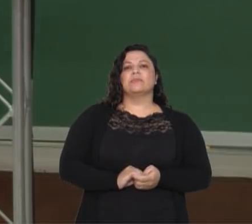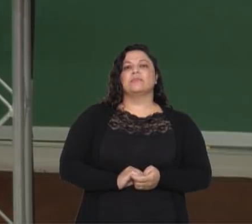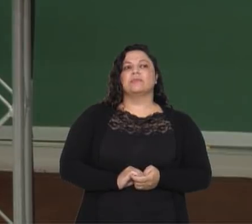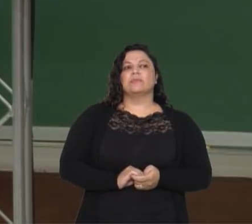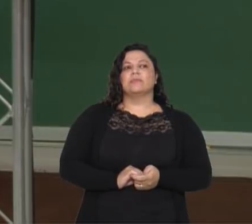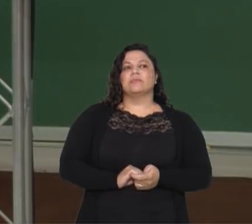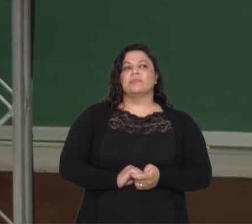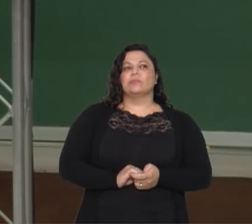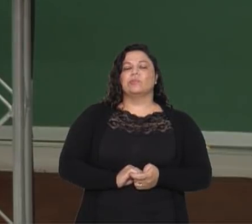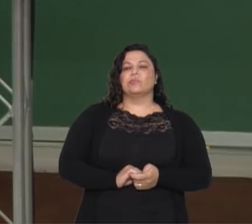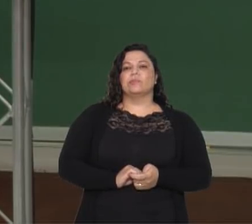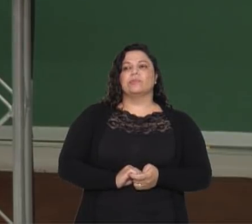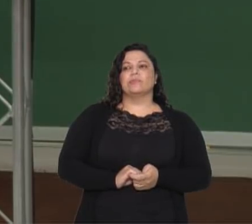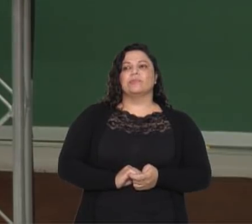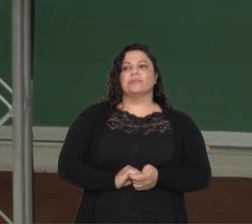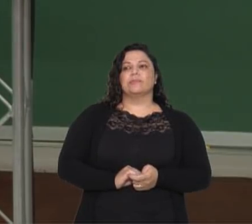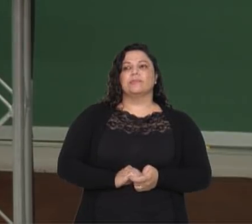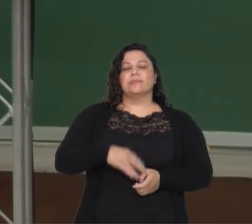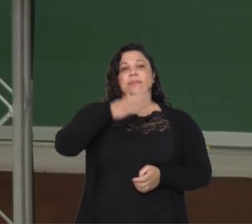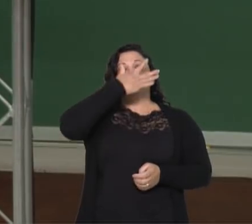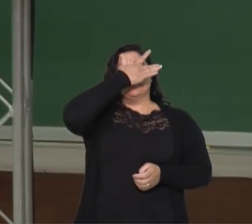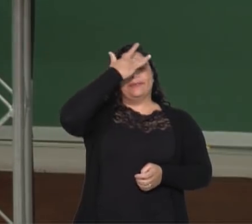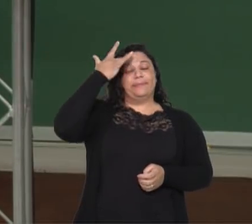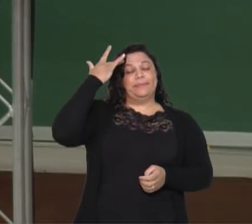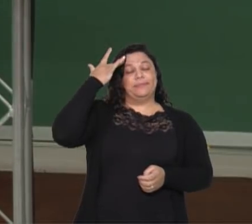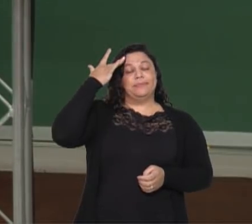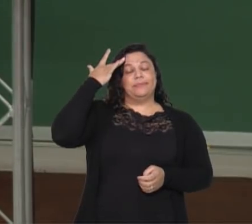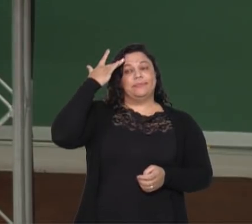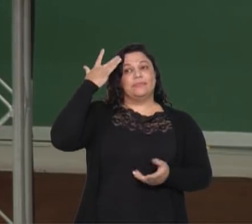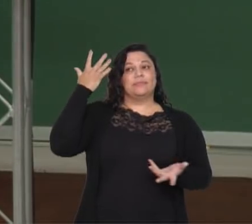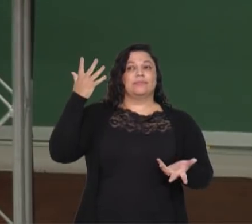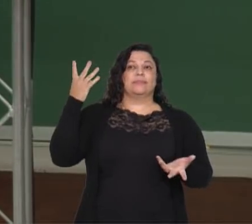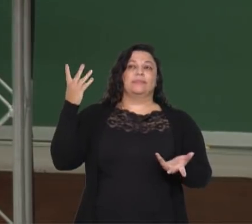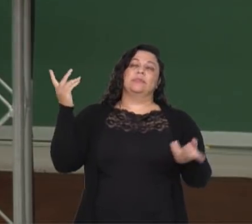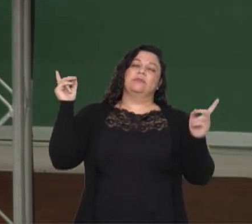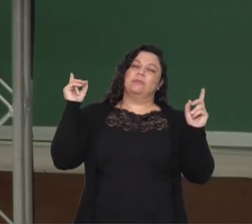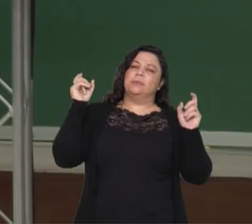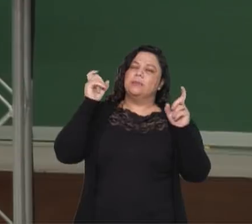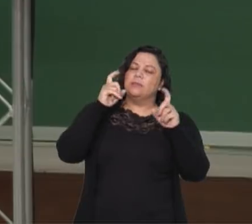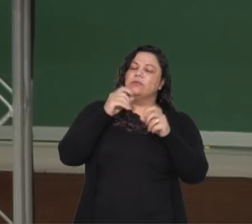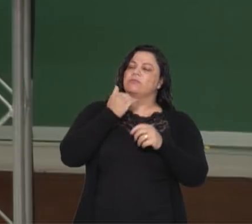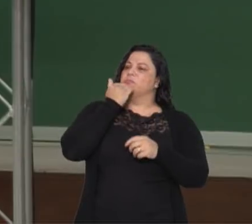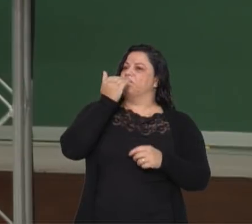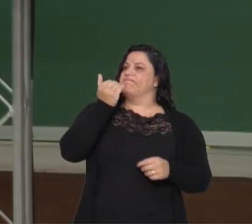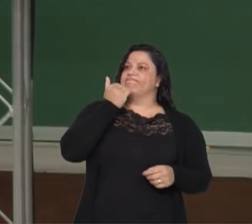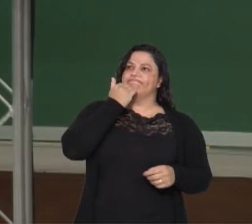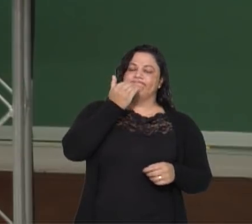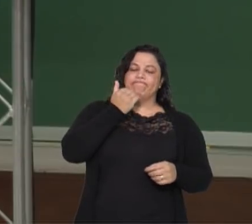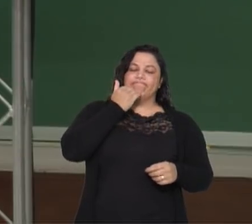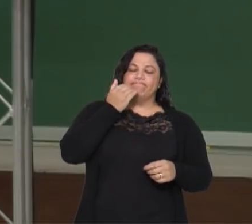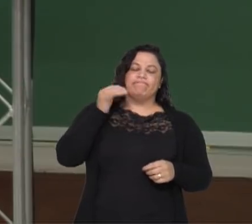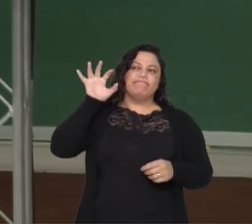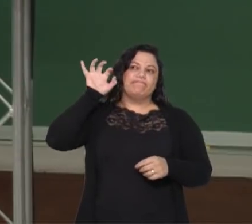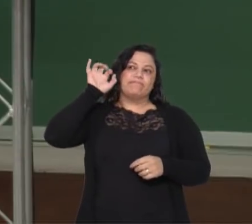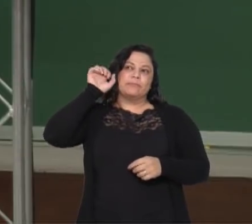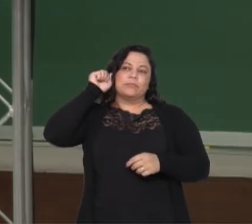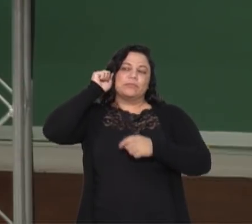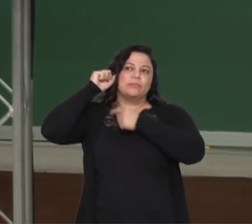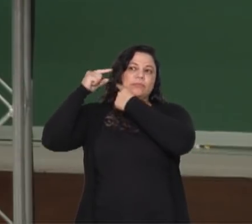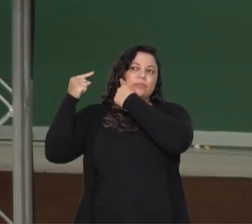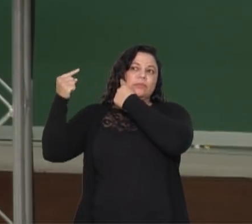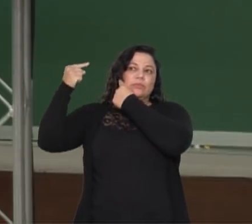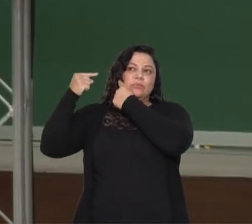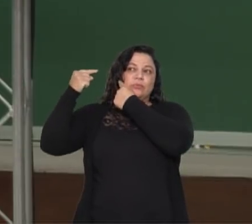Então, a mista, a pessoa vai ter uma dificuldade de ouvir tanto por causa da parte externa